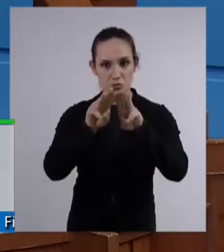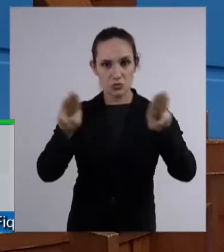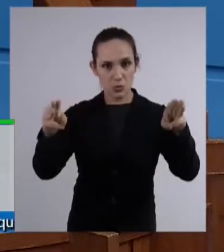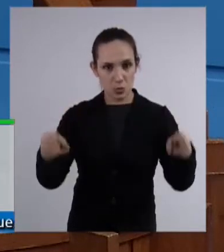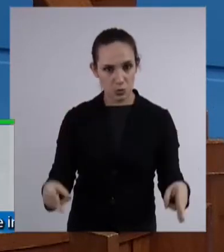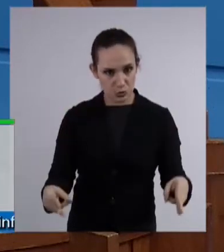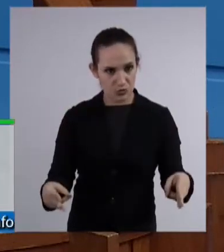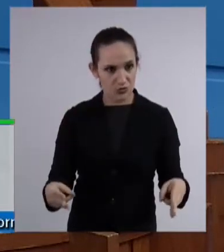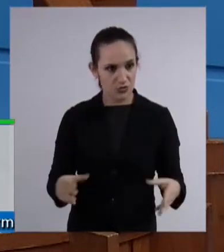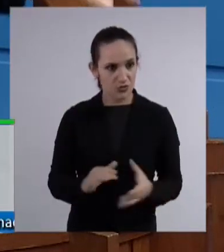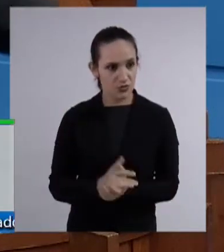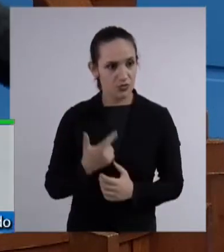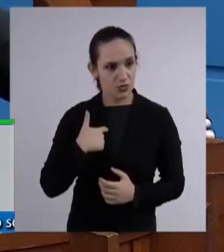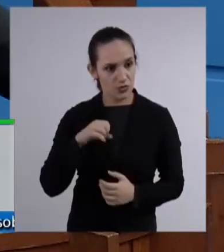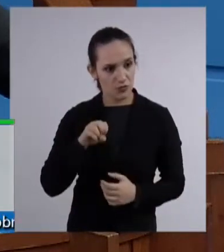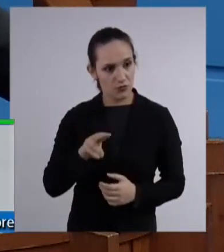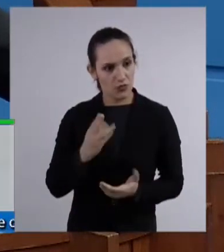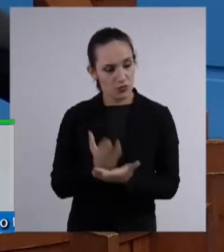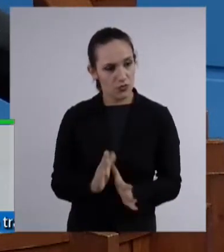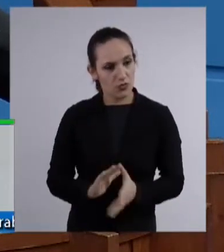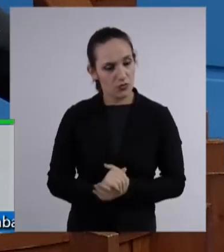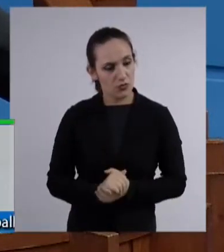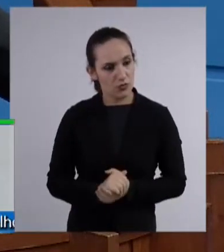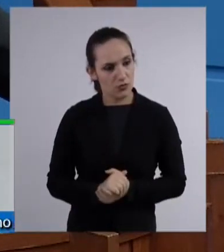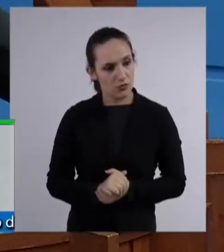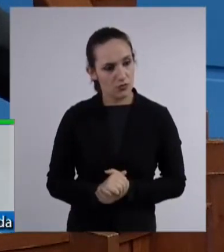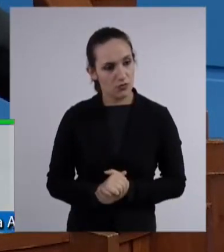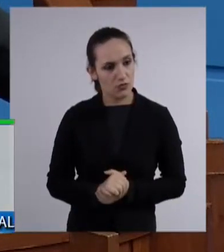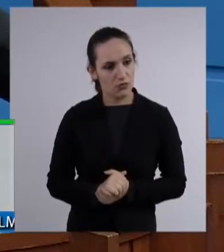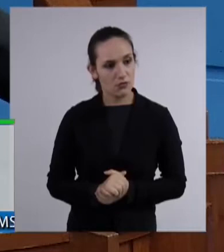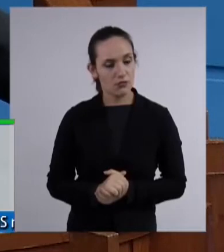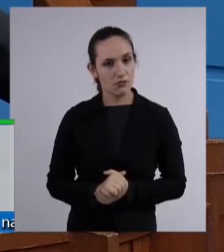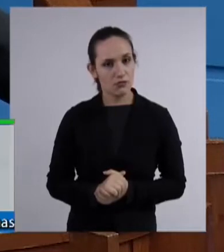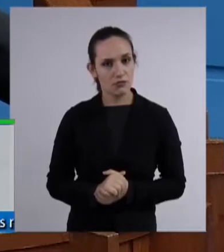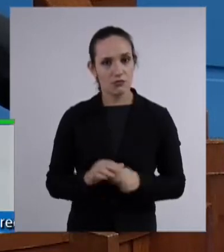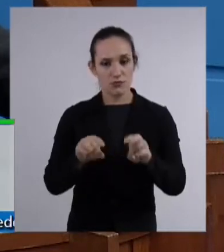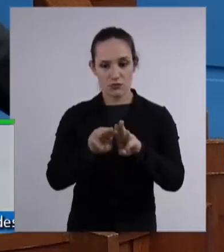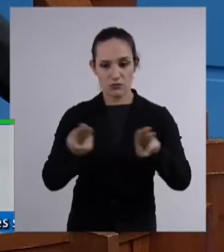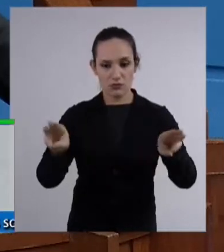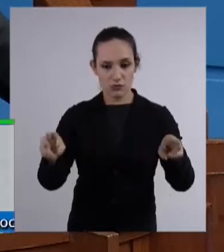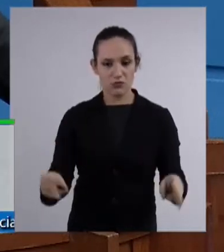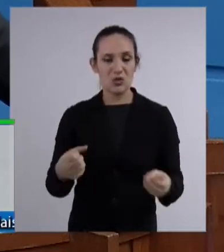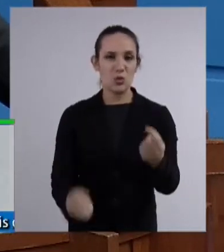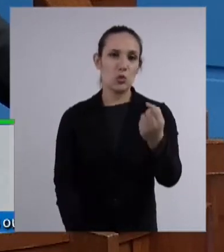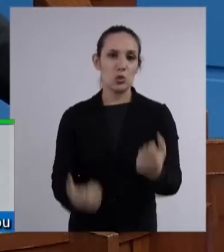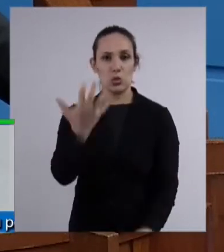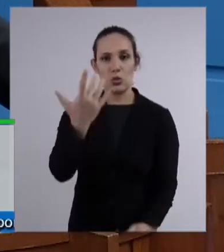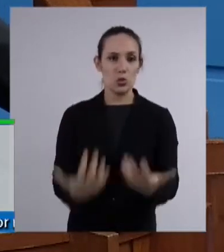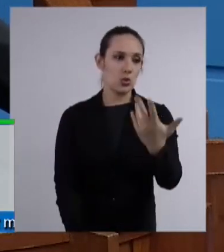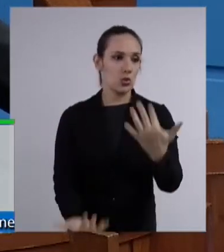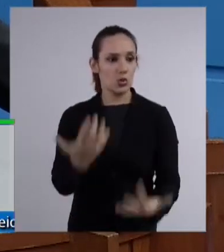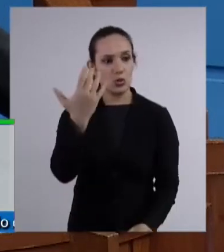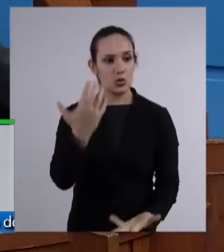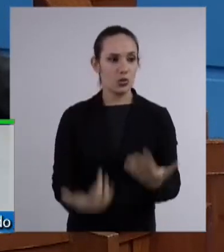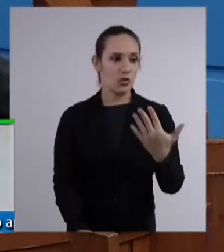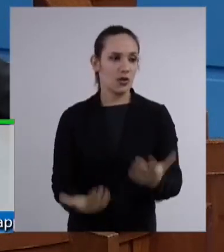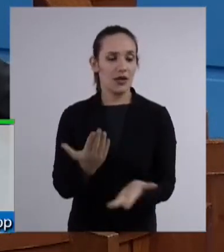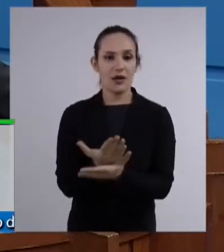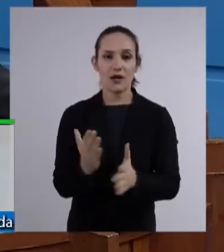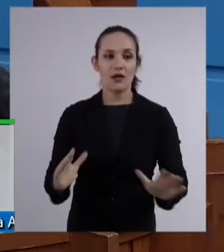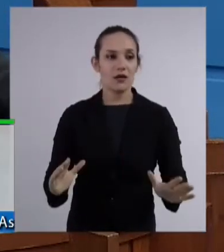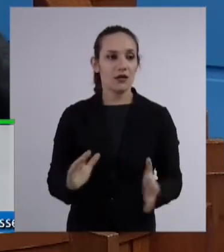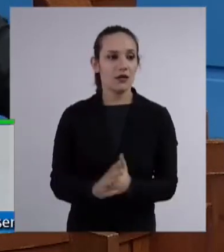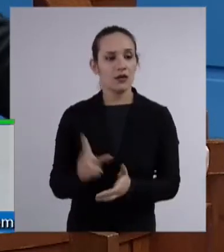Nacional. Já vou concluir, senhor presidente. E aquele museu ardendo em chamas, ele incinerou